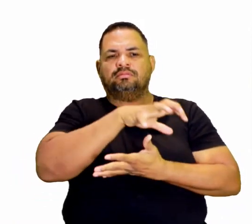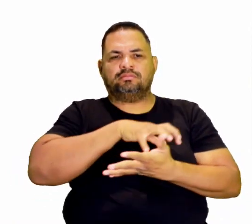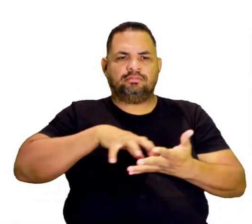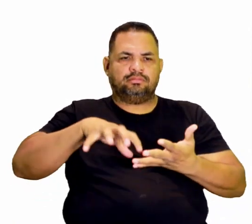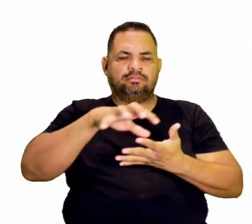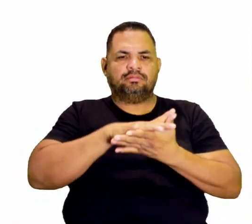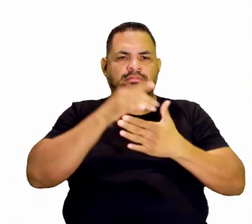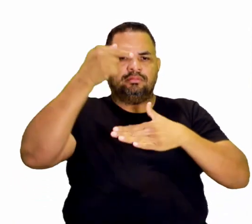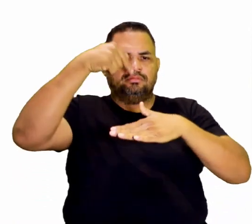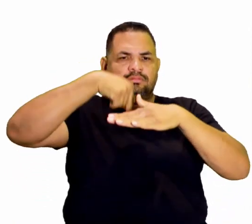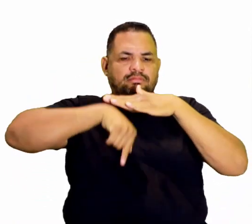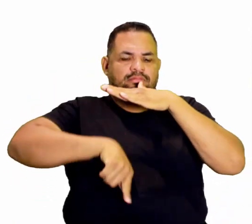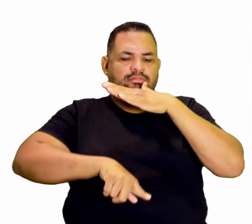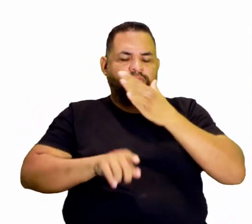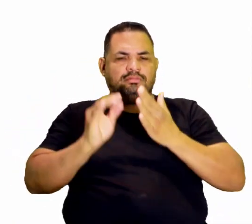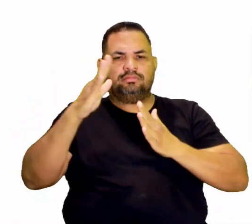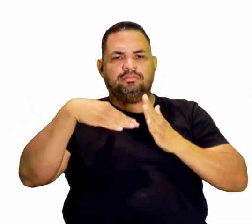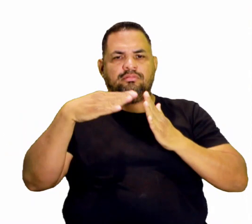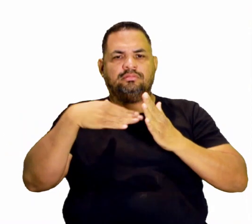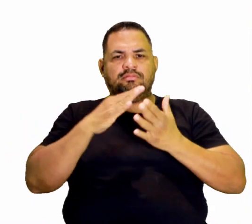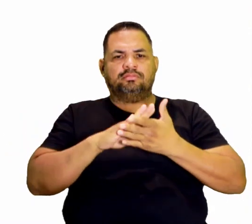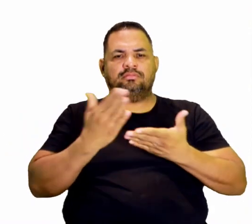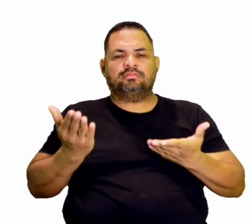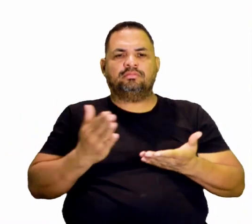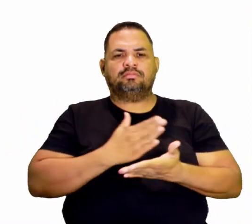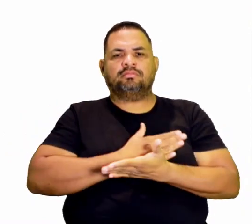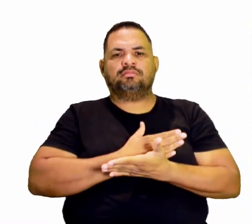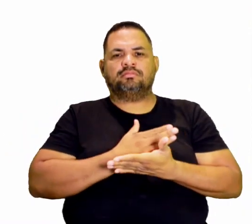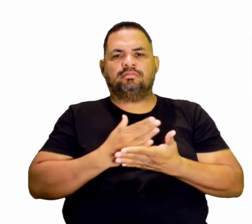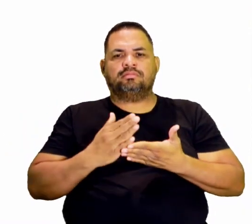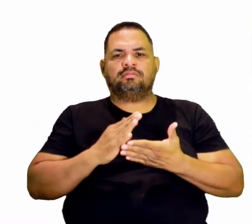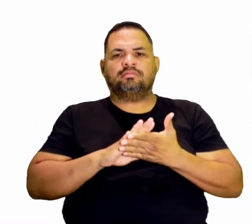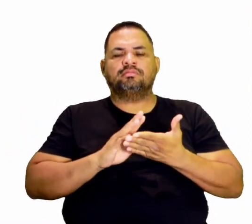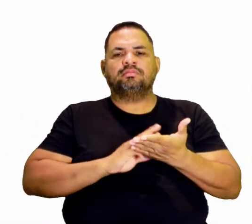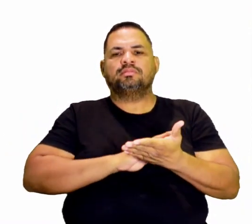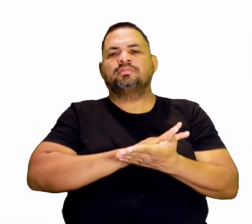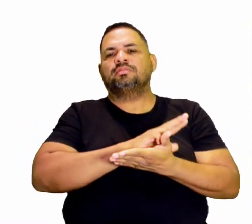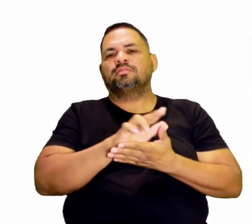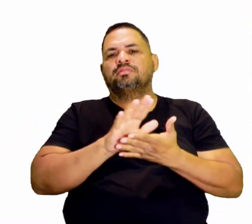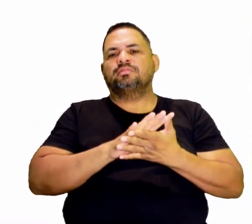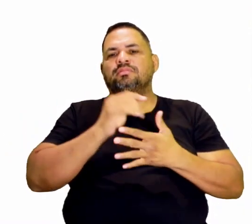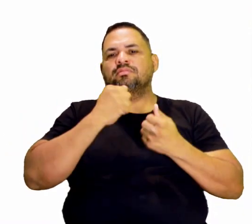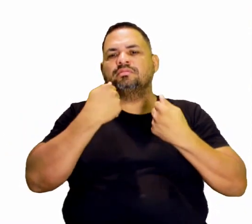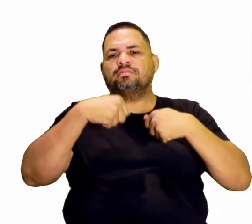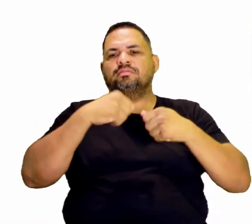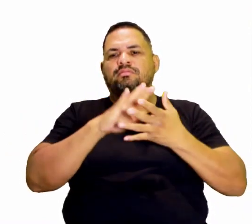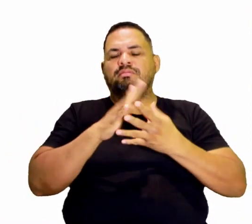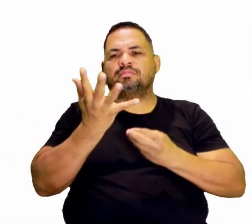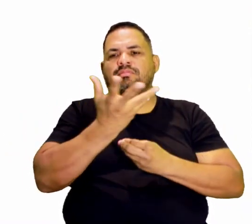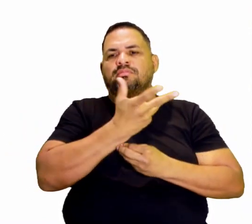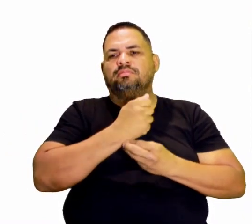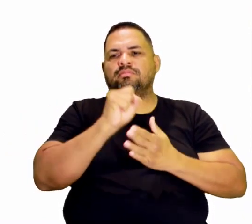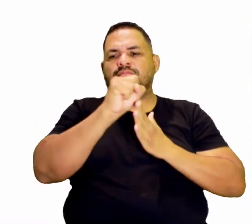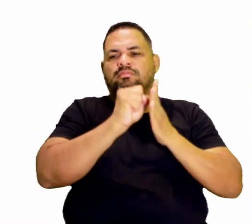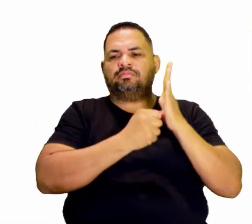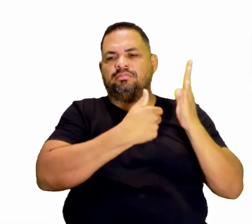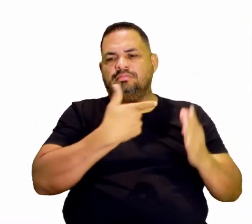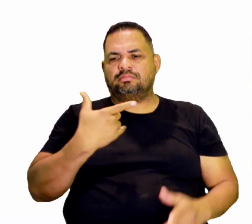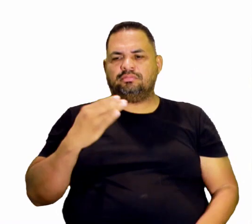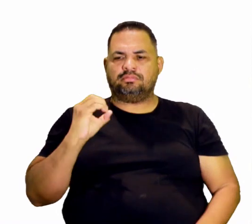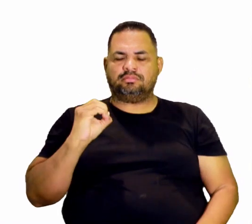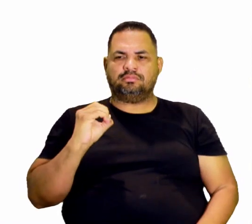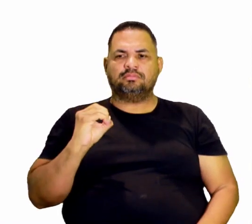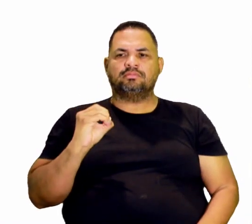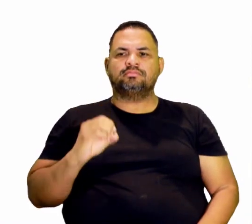revolucionou profundamente a pintura e deu início às grandes tendências da arte do século XX.